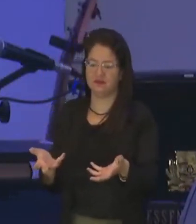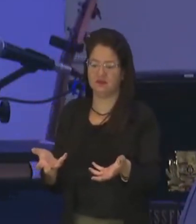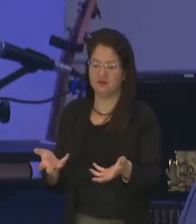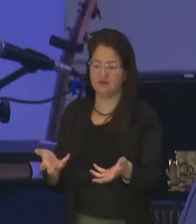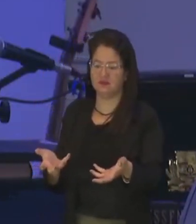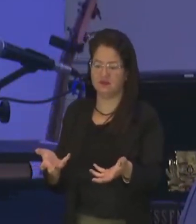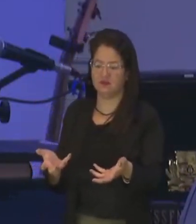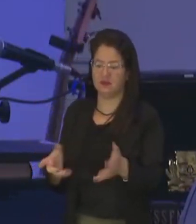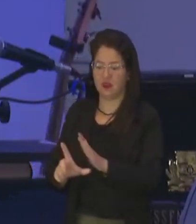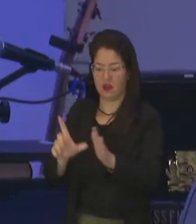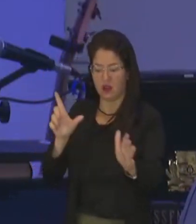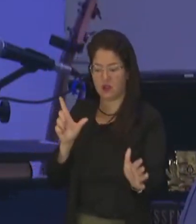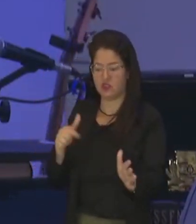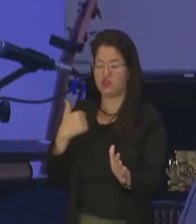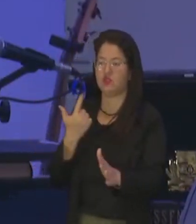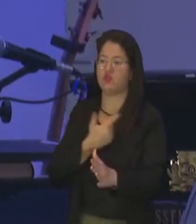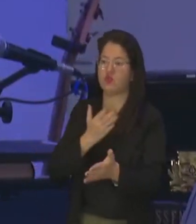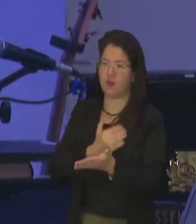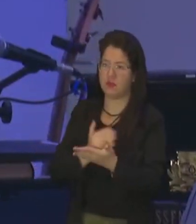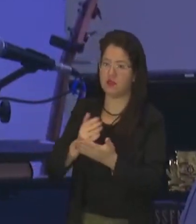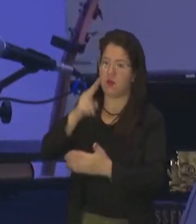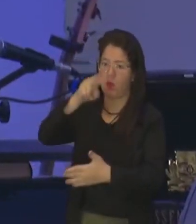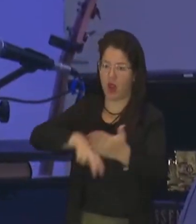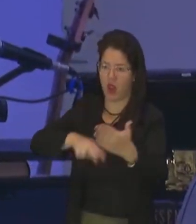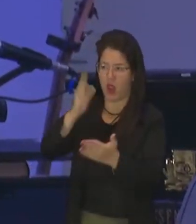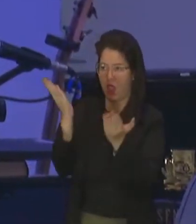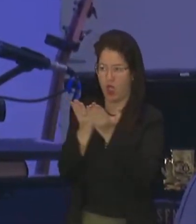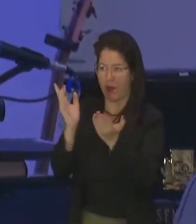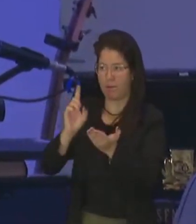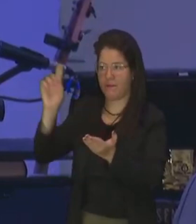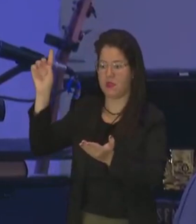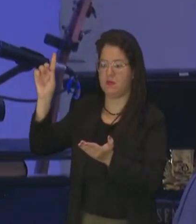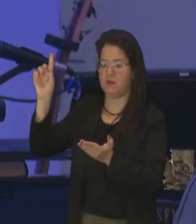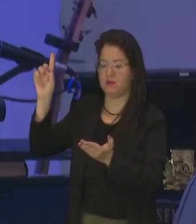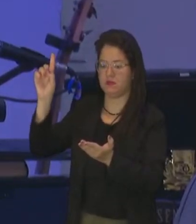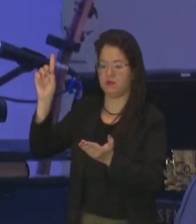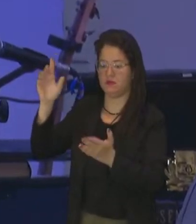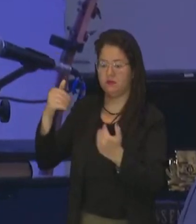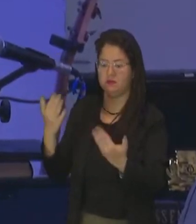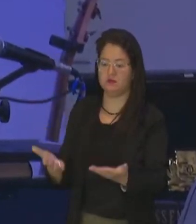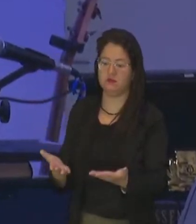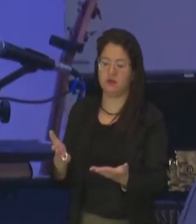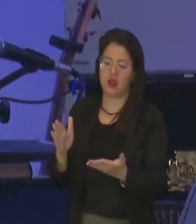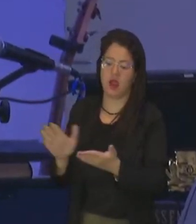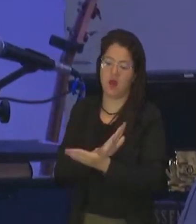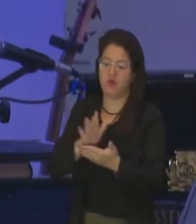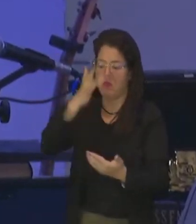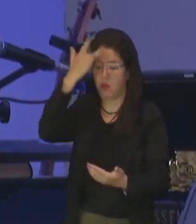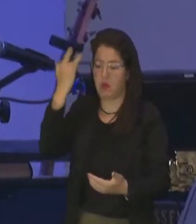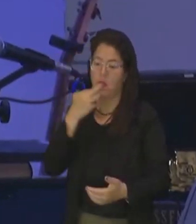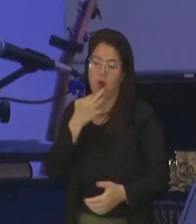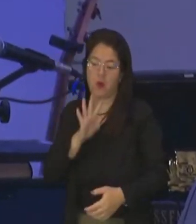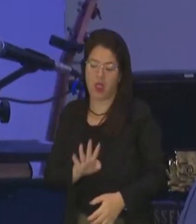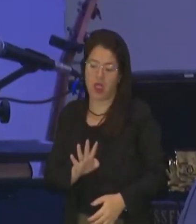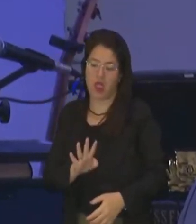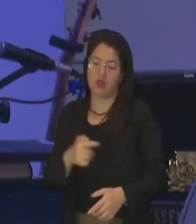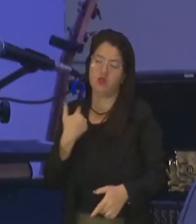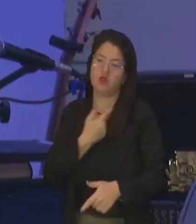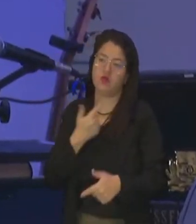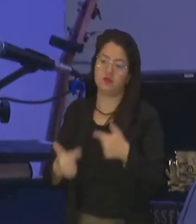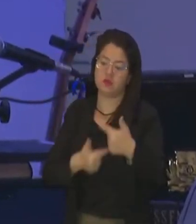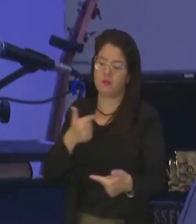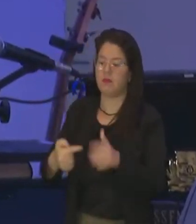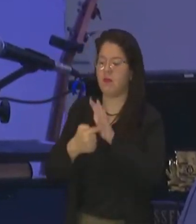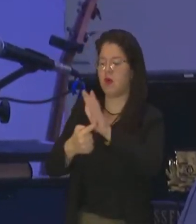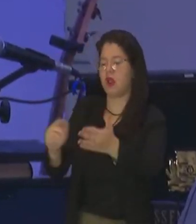de, antes de nós abrirmos a palavra de Deus, para aqueles que ainda não conhecem nosso trabalho,